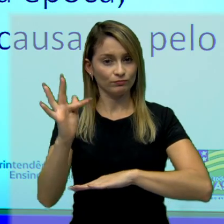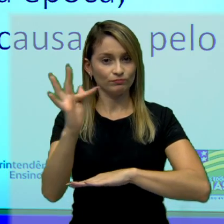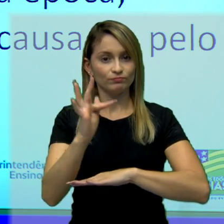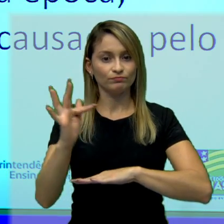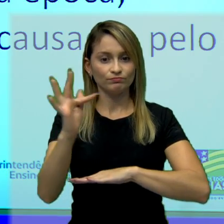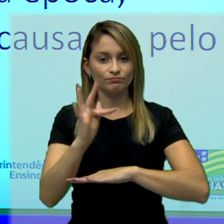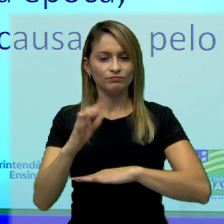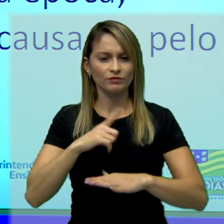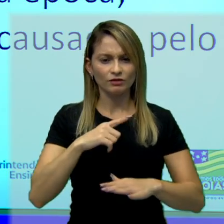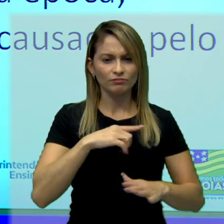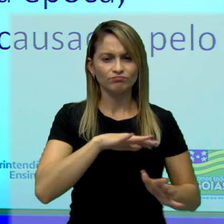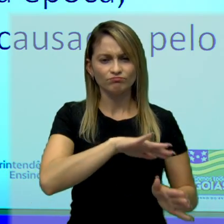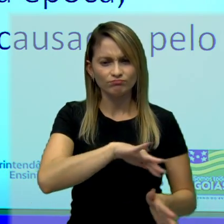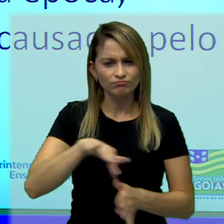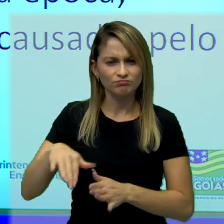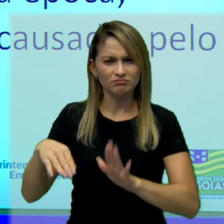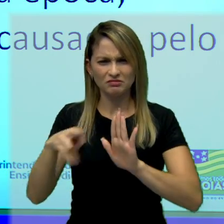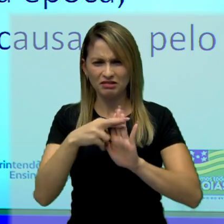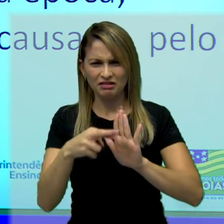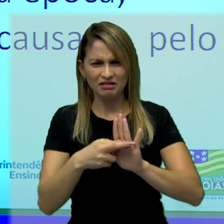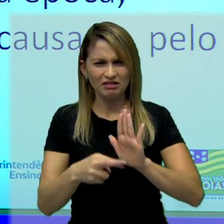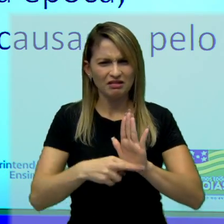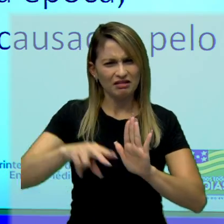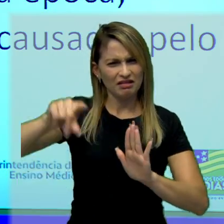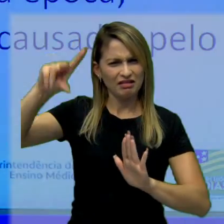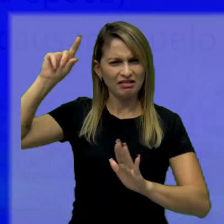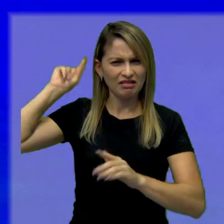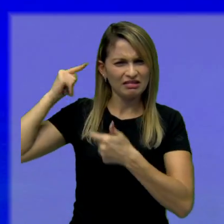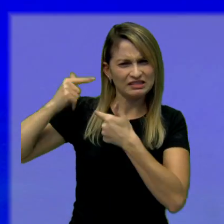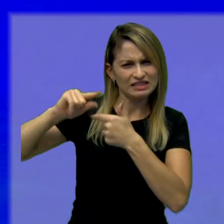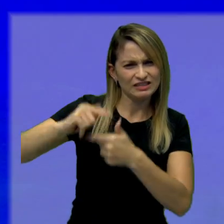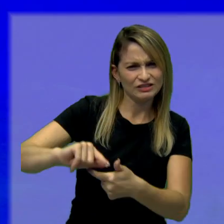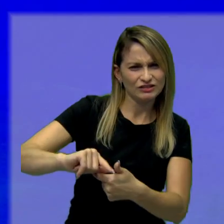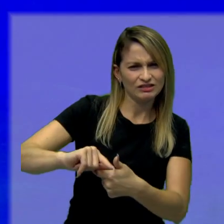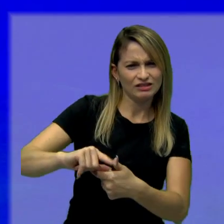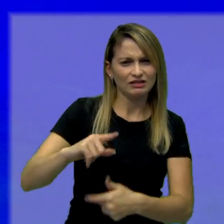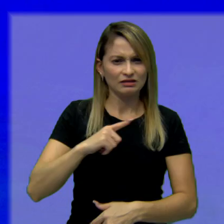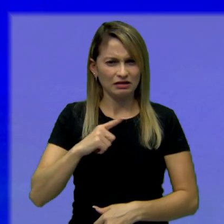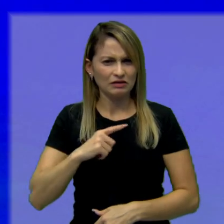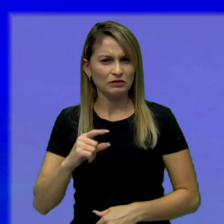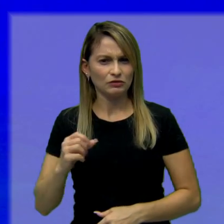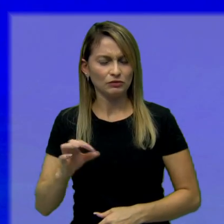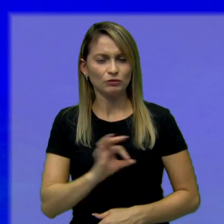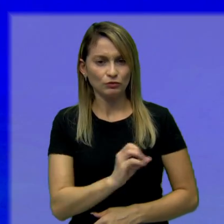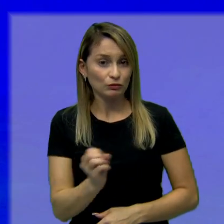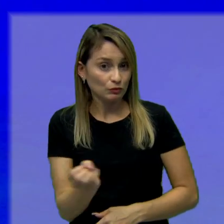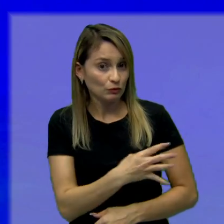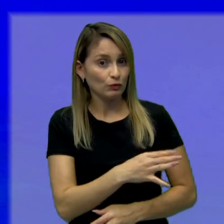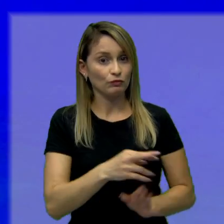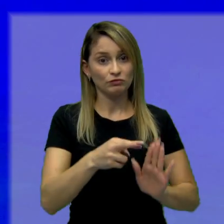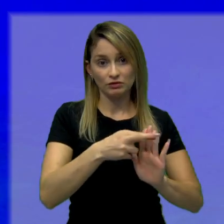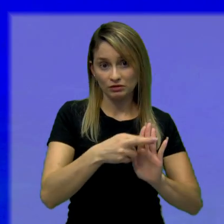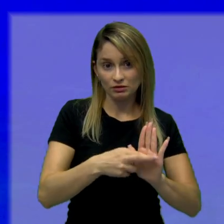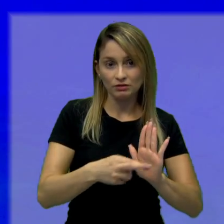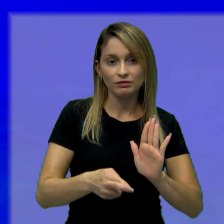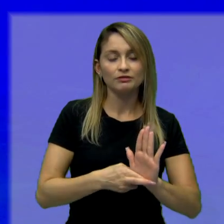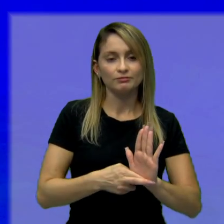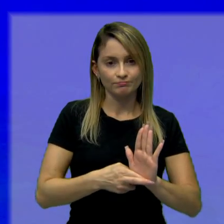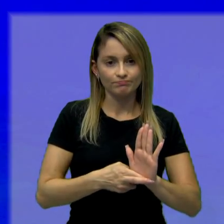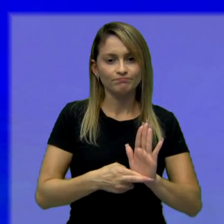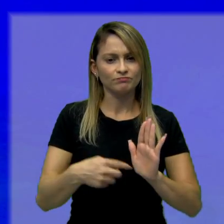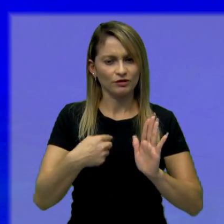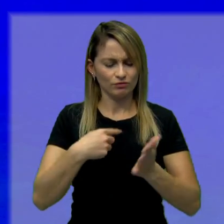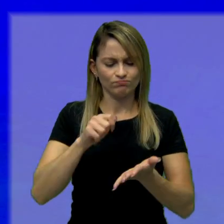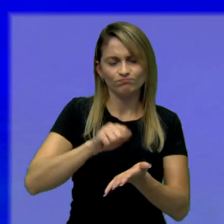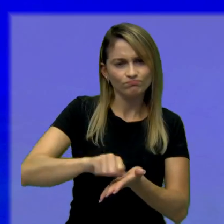formal, ou seja, deixam de existir aquelas regras antigas, tradicionais, para existirem novas regras,